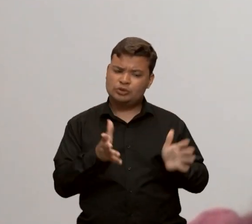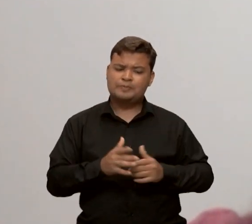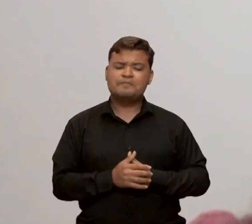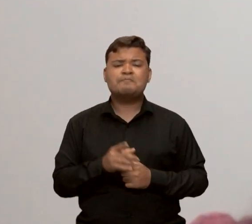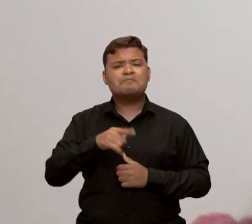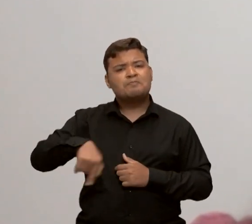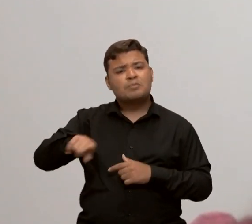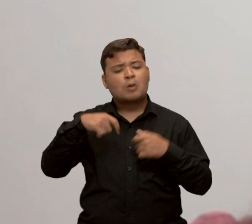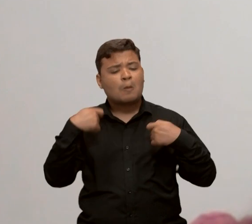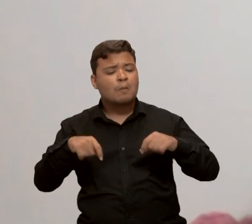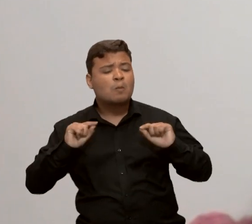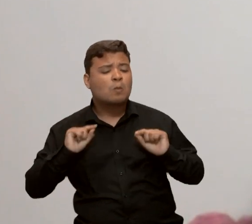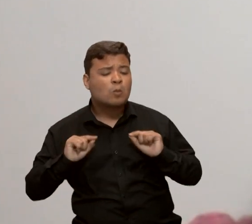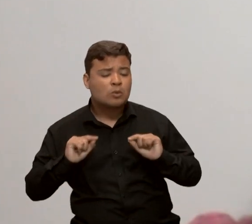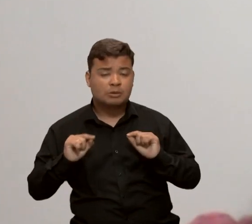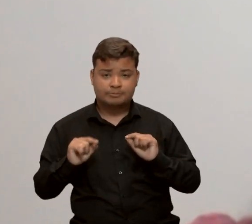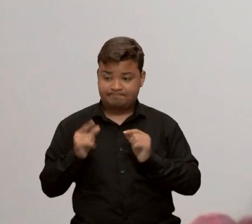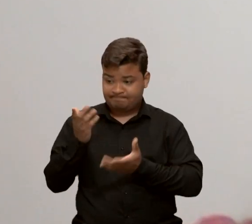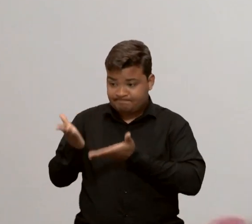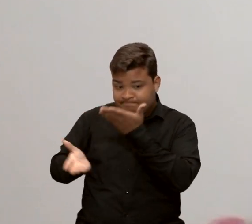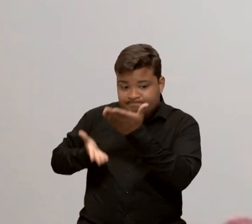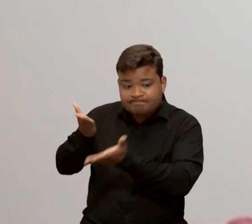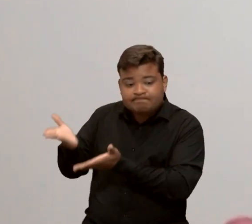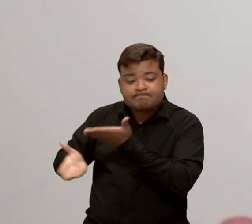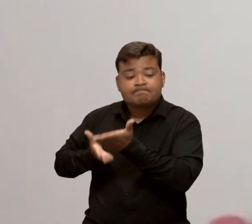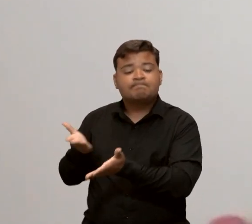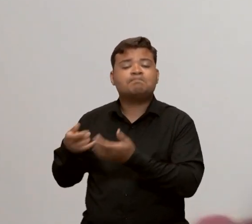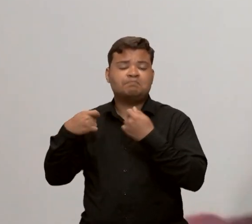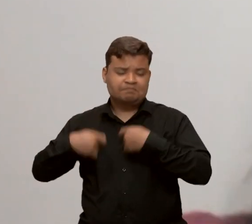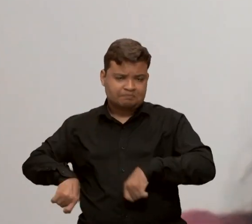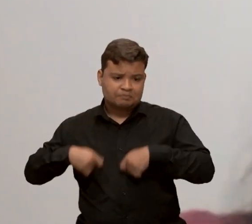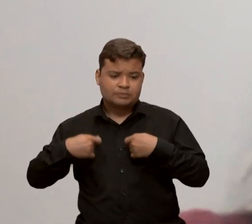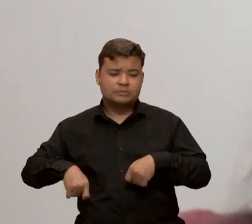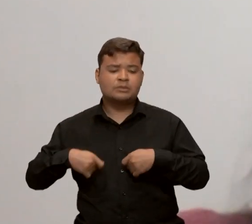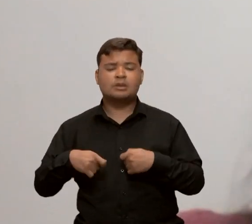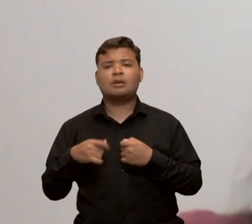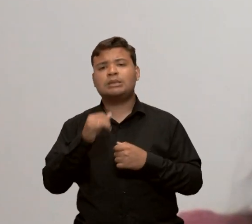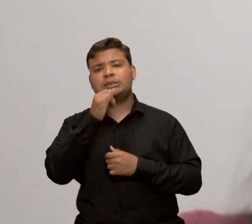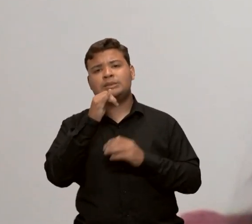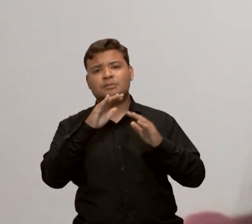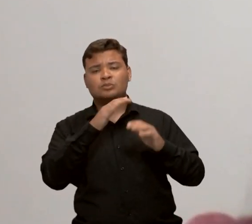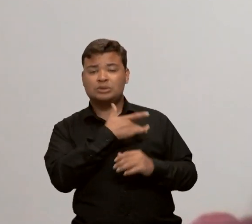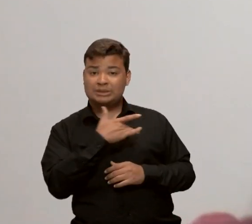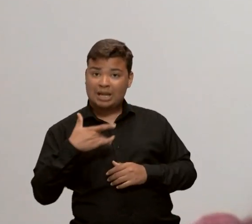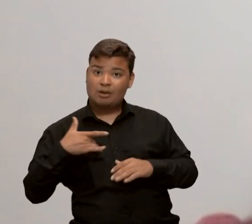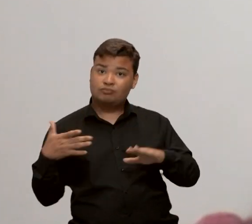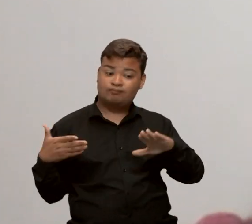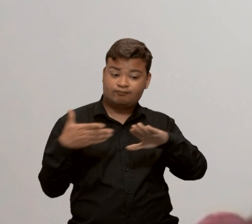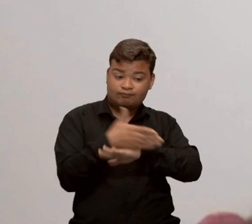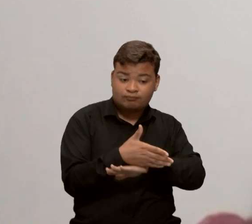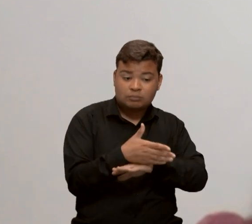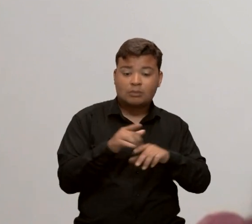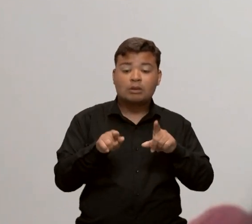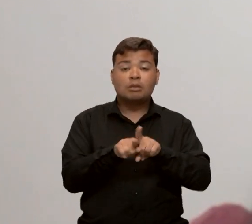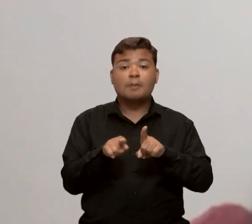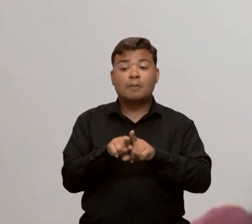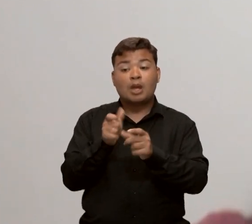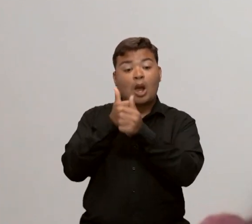Eles precisam de atendimento, né? À disposição, atendimento à saúde, né? Acompanhamento